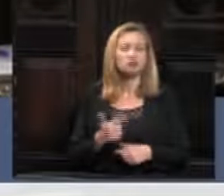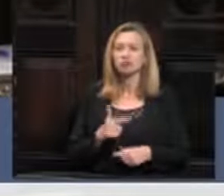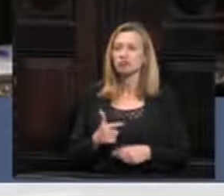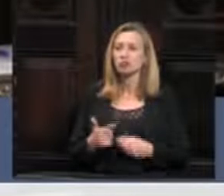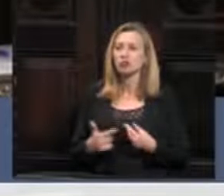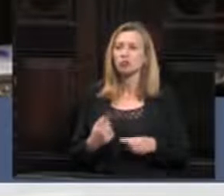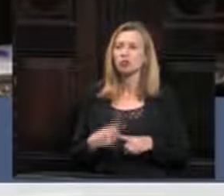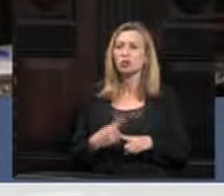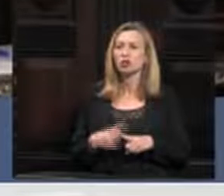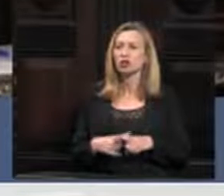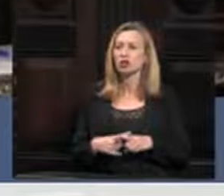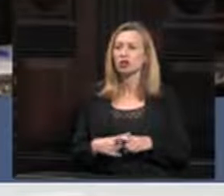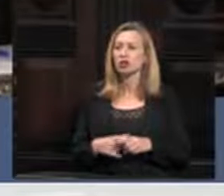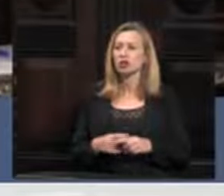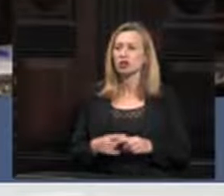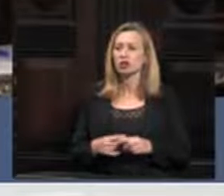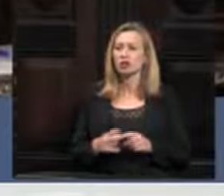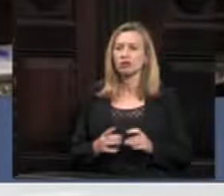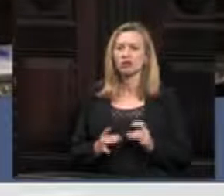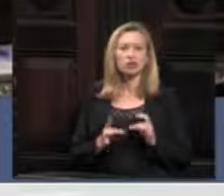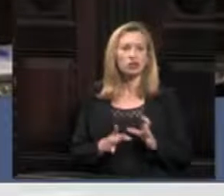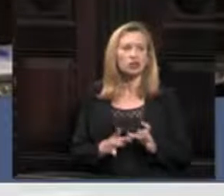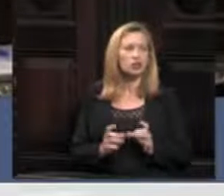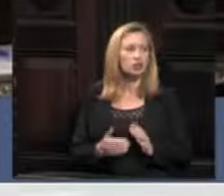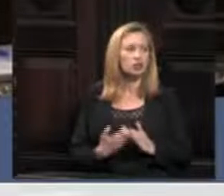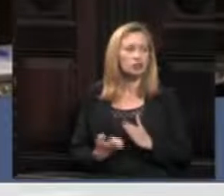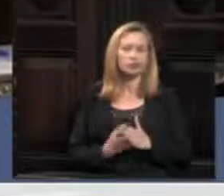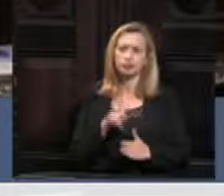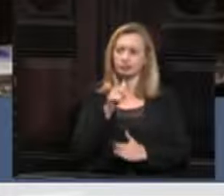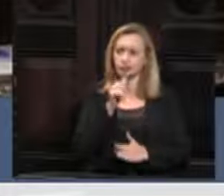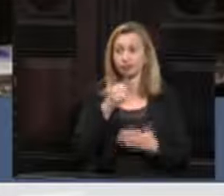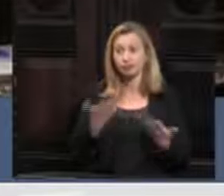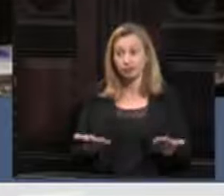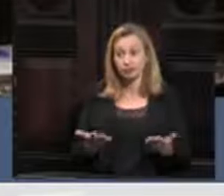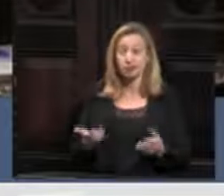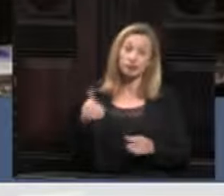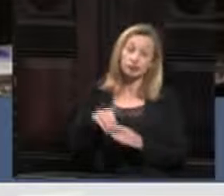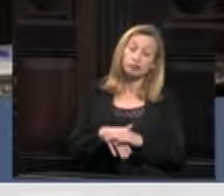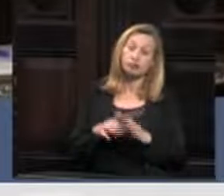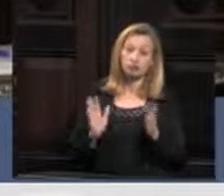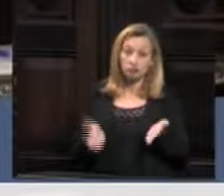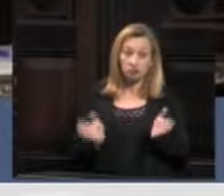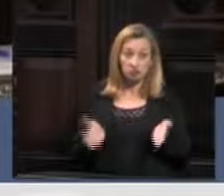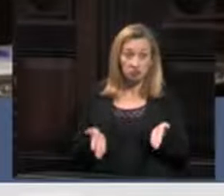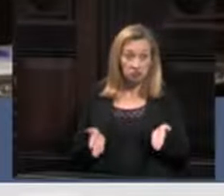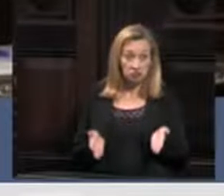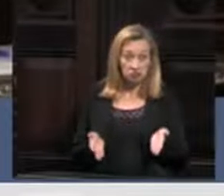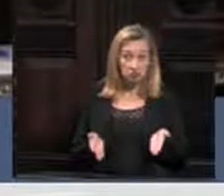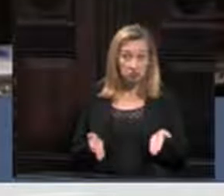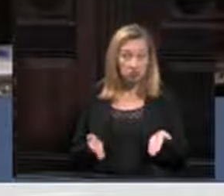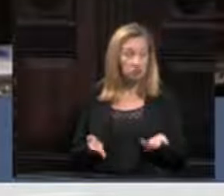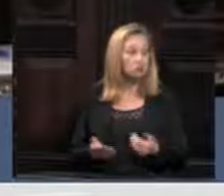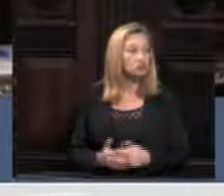que manter a SEDAI. E aí, a votação de hoje